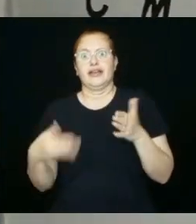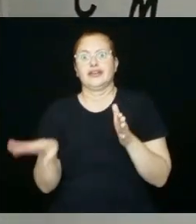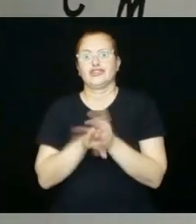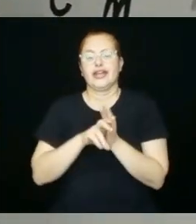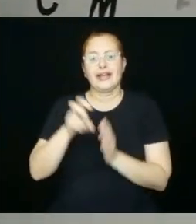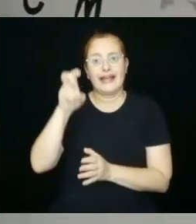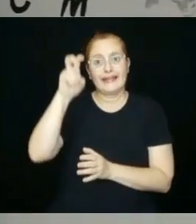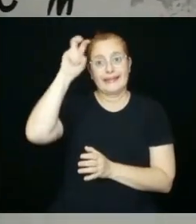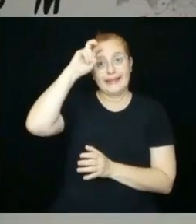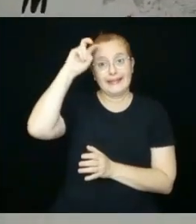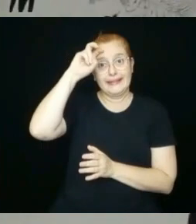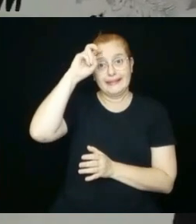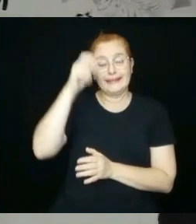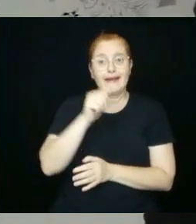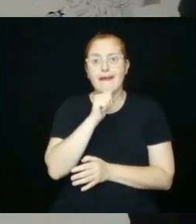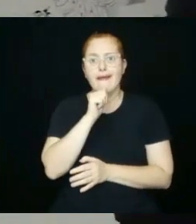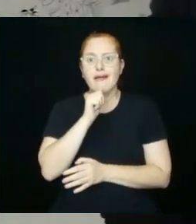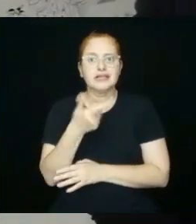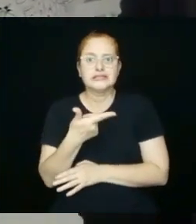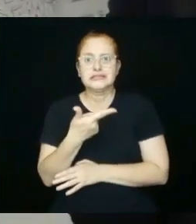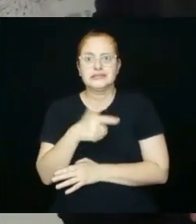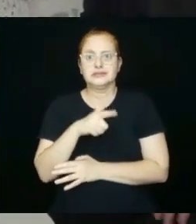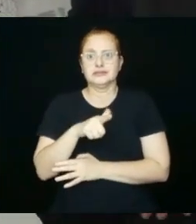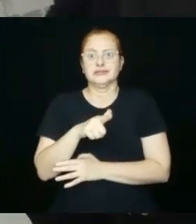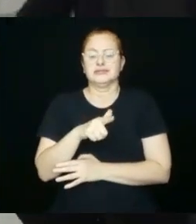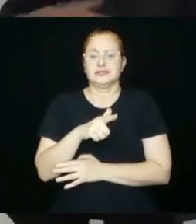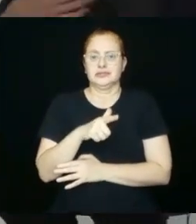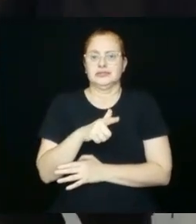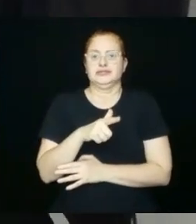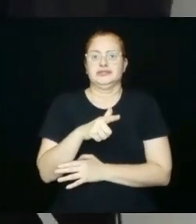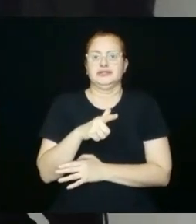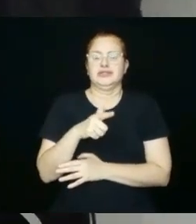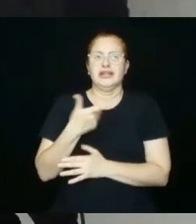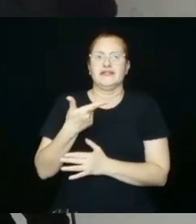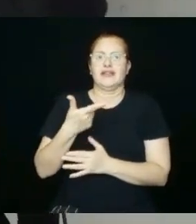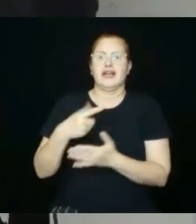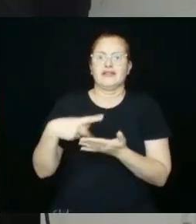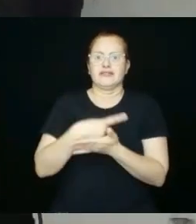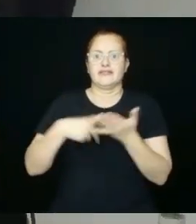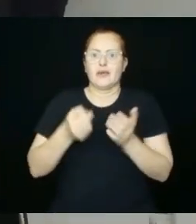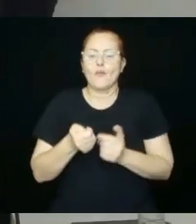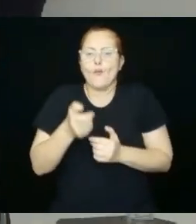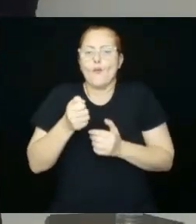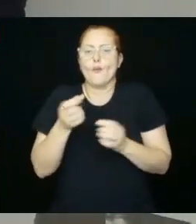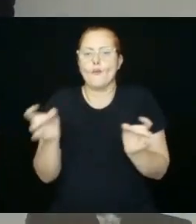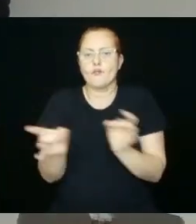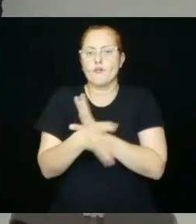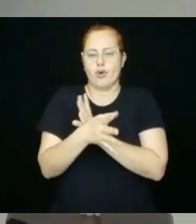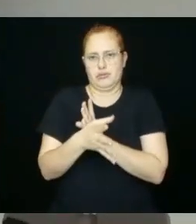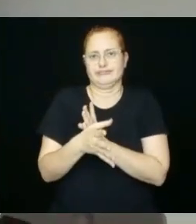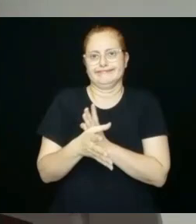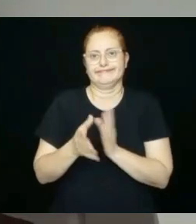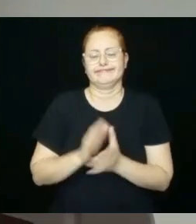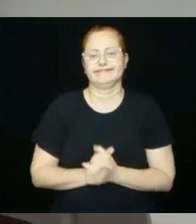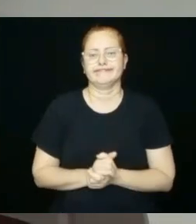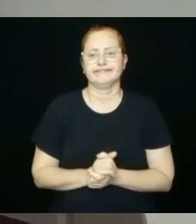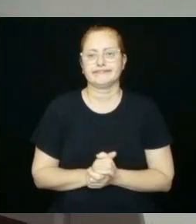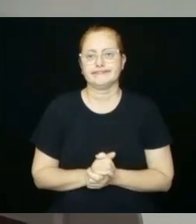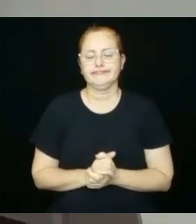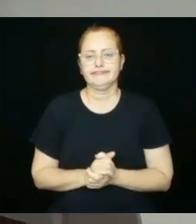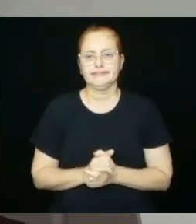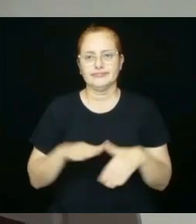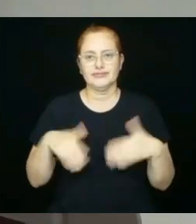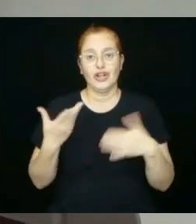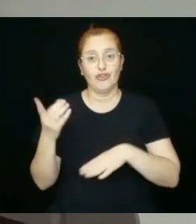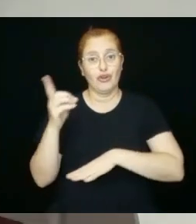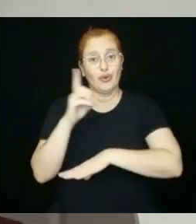e ainda não ter aquilo, a densidade que eu estava esperando, assim, que eu costumo ter nos desenhos.